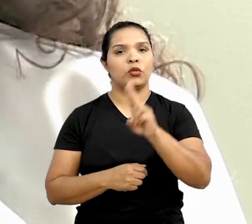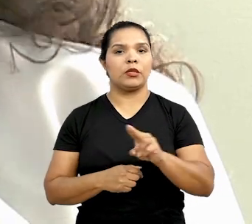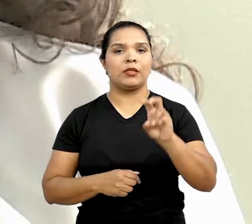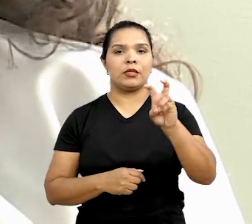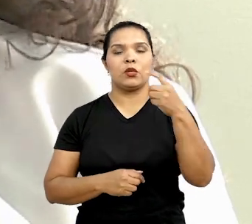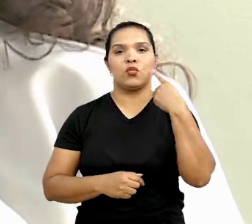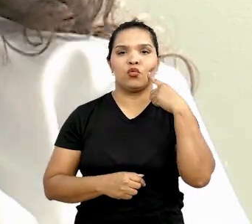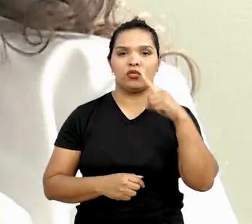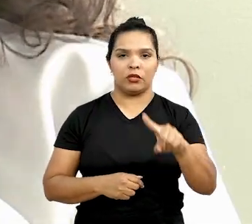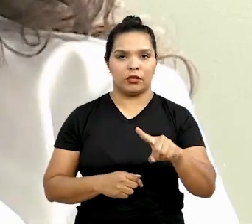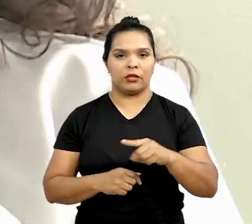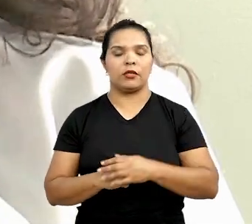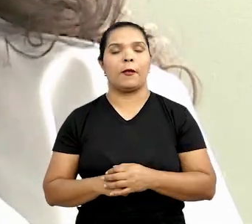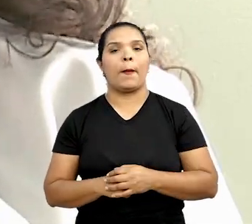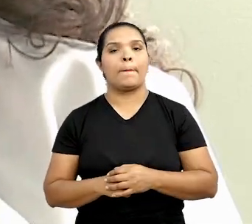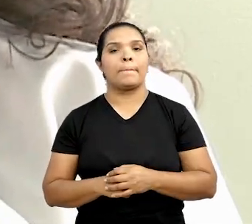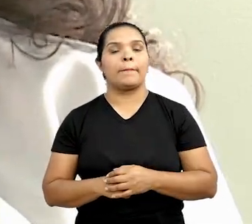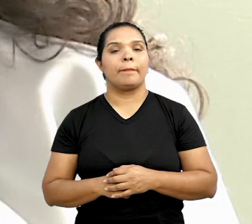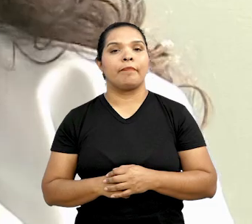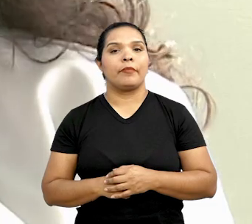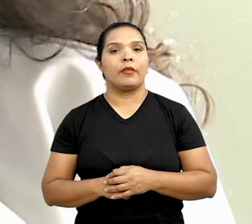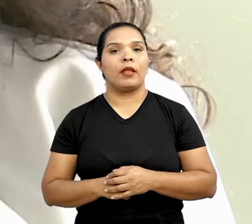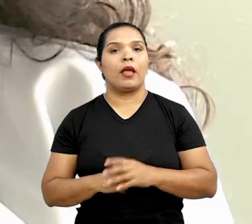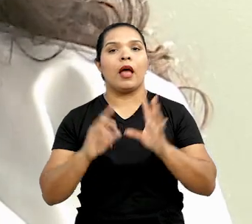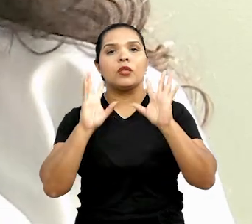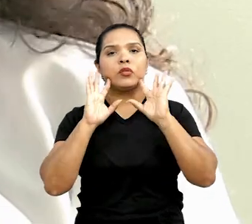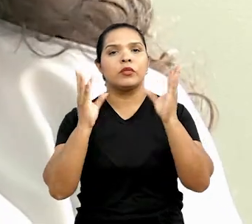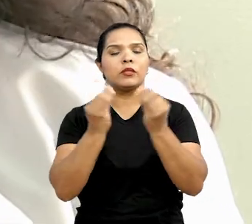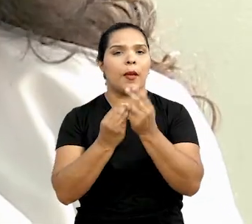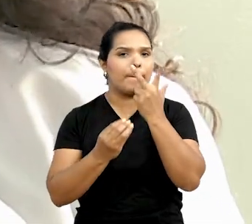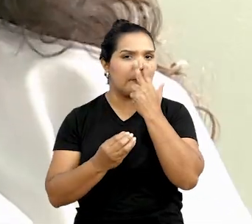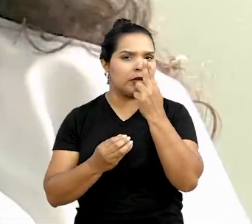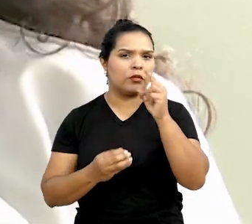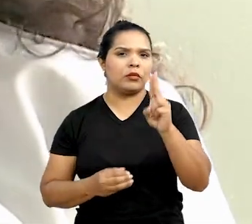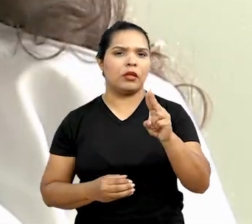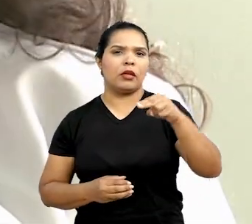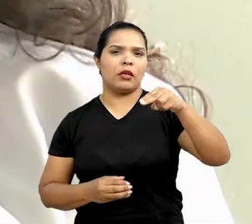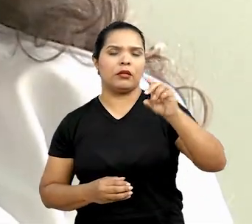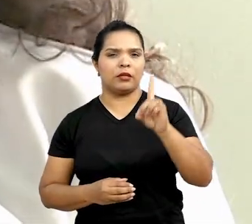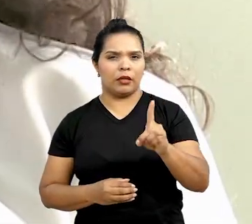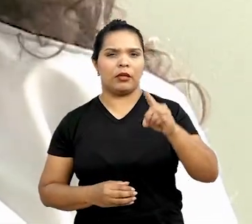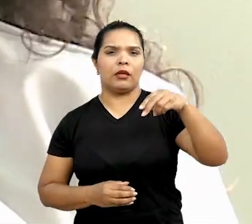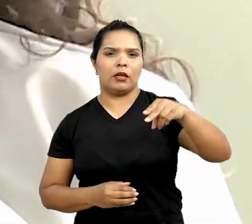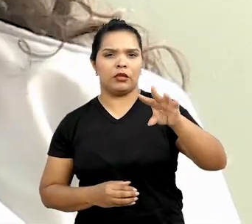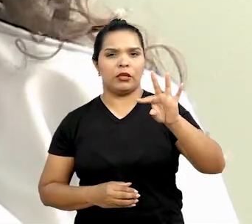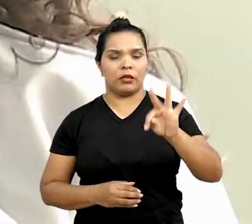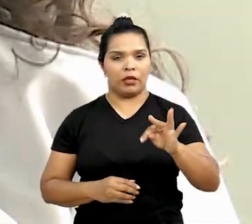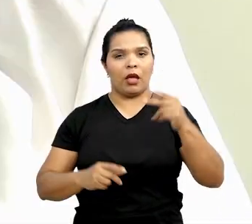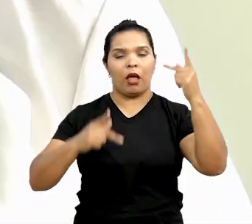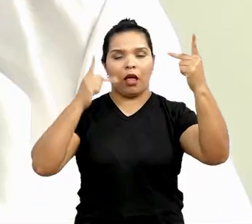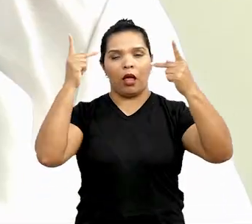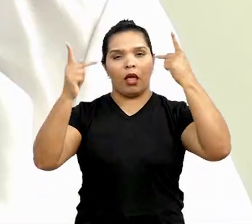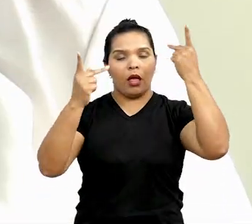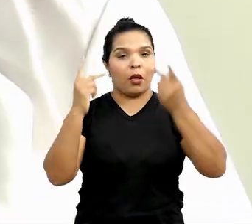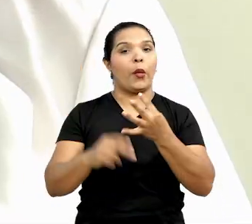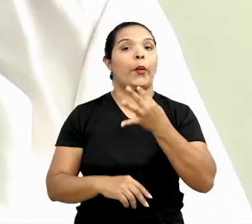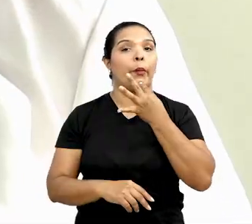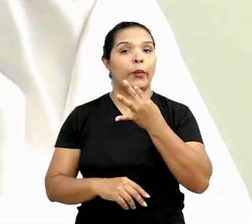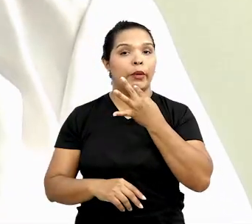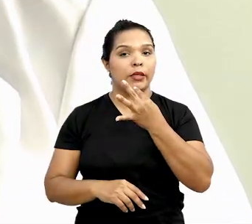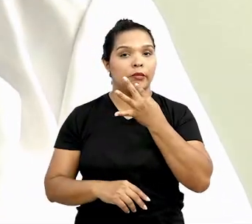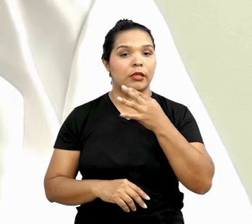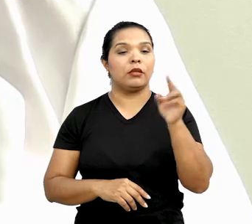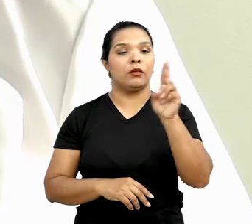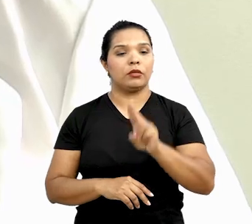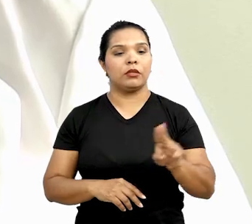5-mel-DMT é um análogo, uma substância parecida com o DMT, que é uma substância psicodélica muito conhecida. Essa substância